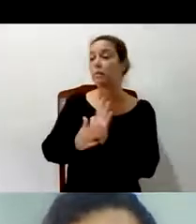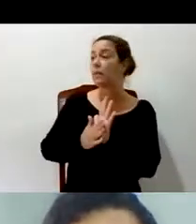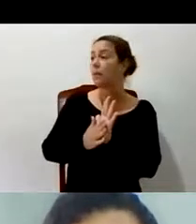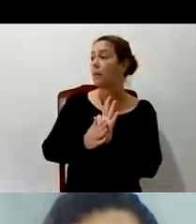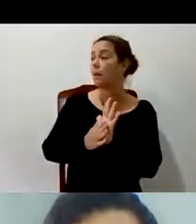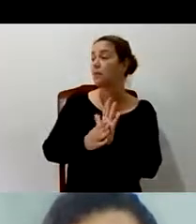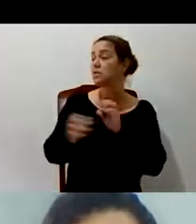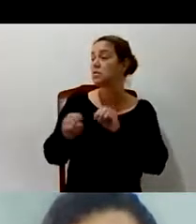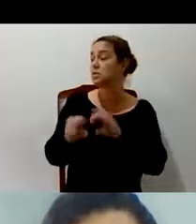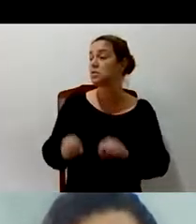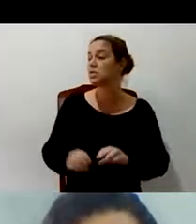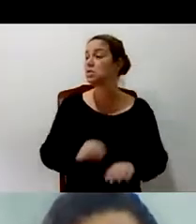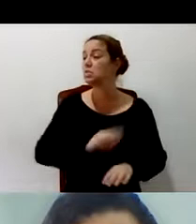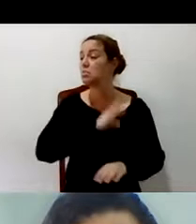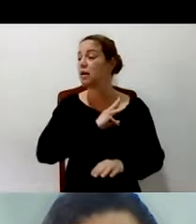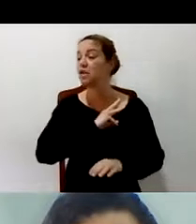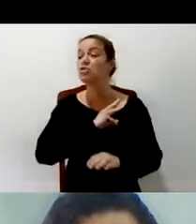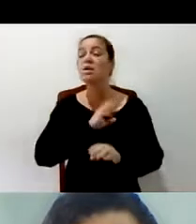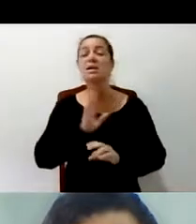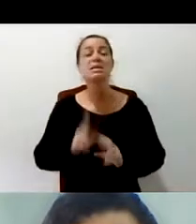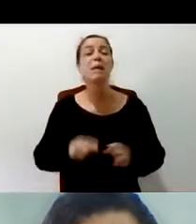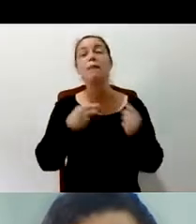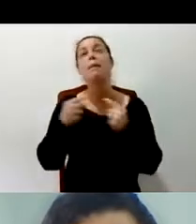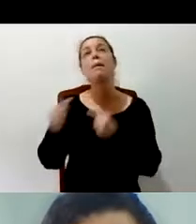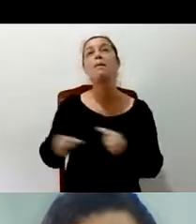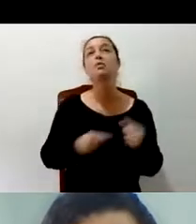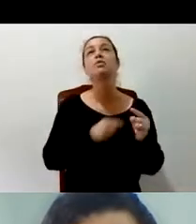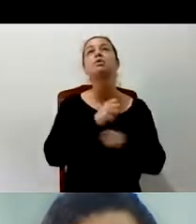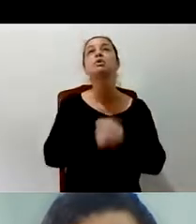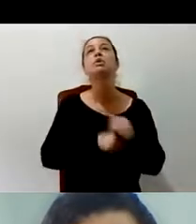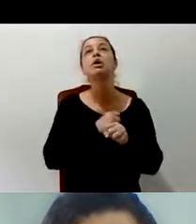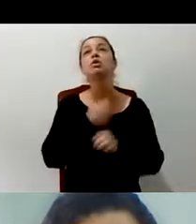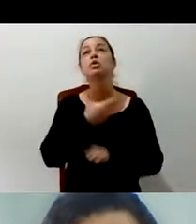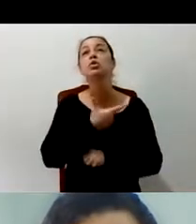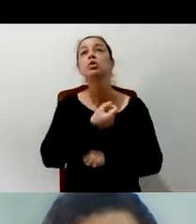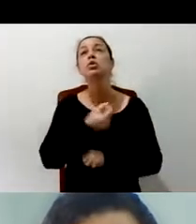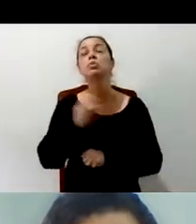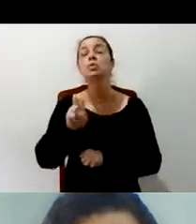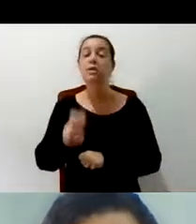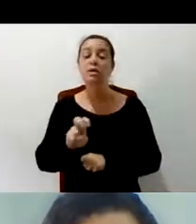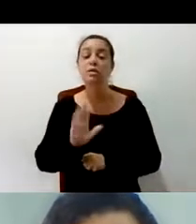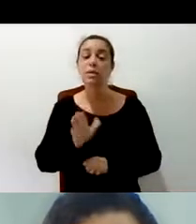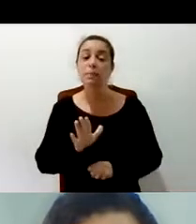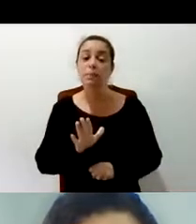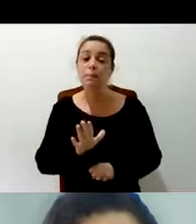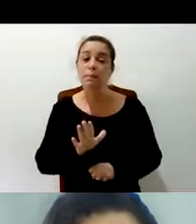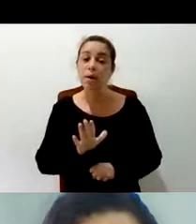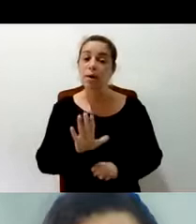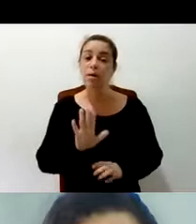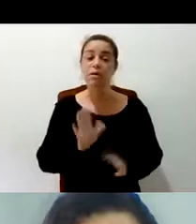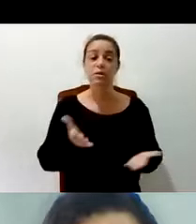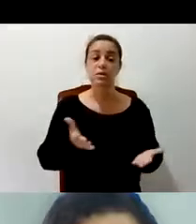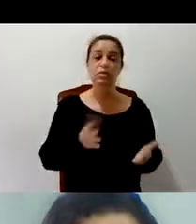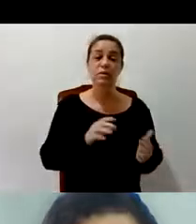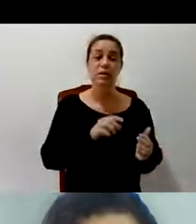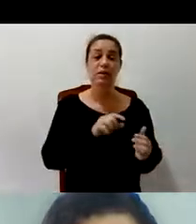sendo discutida desde 2015. Claro que estava sendo discutida, mas a partir do impeachment e a partir